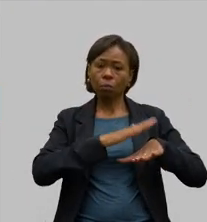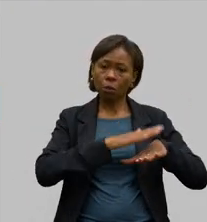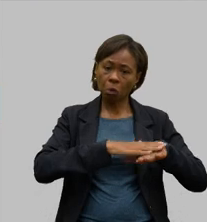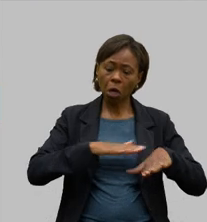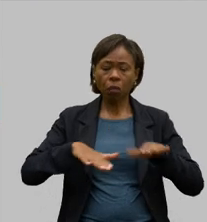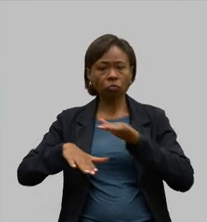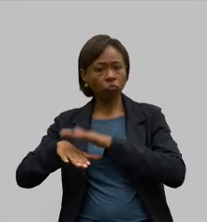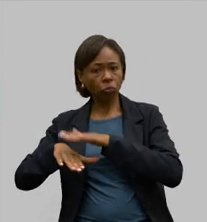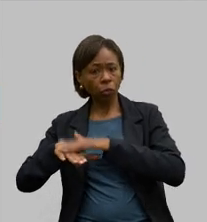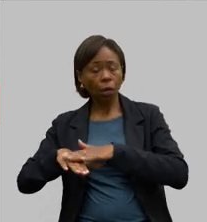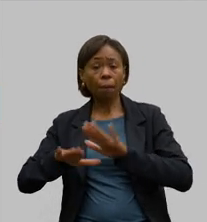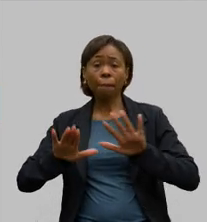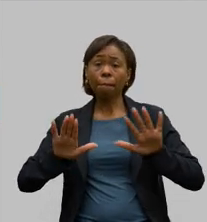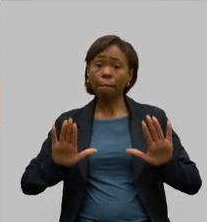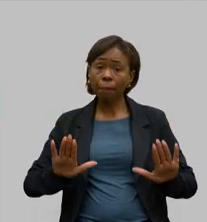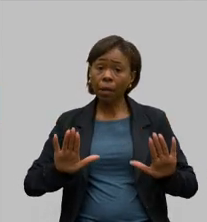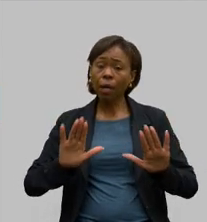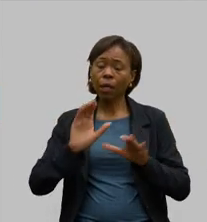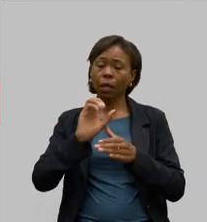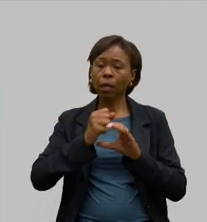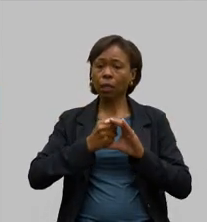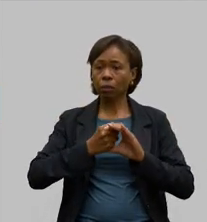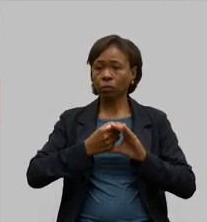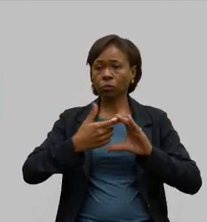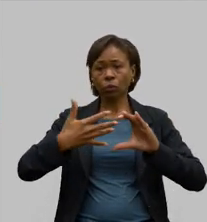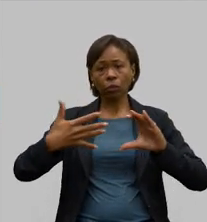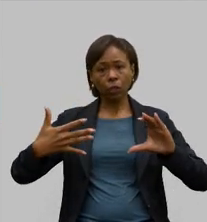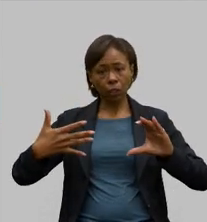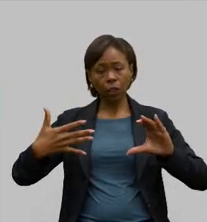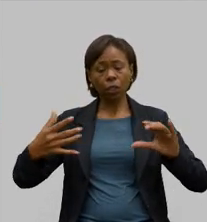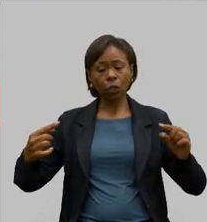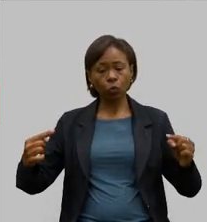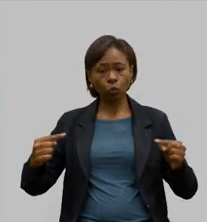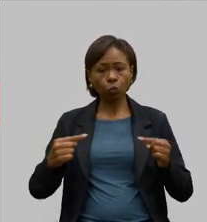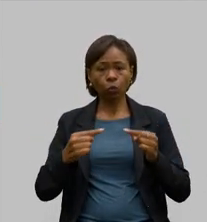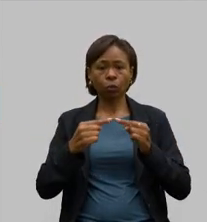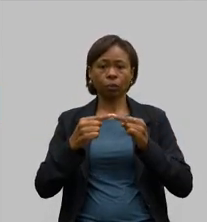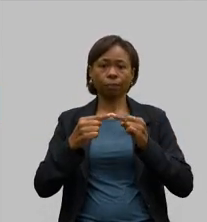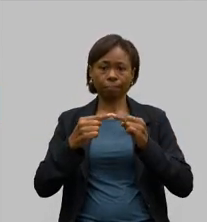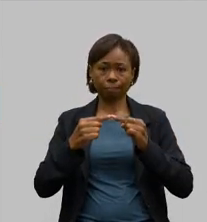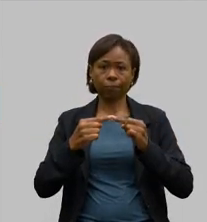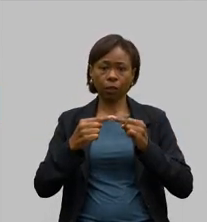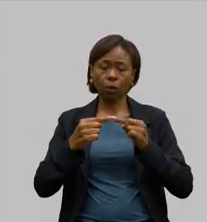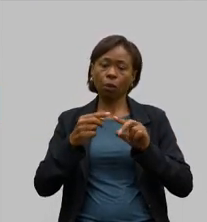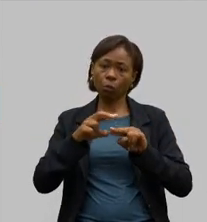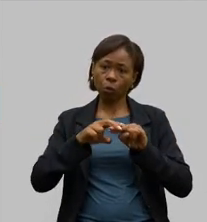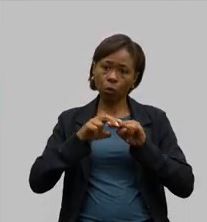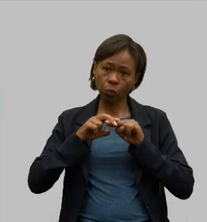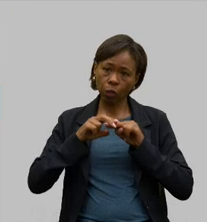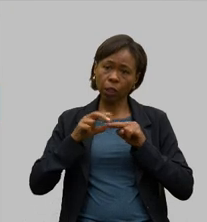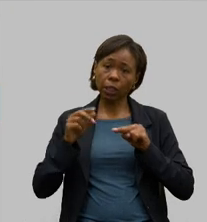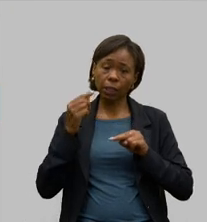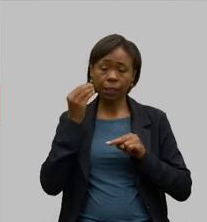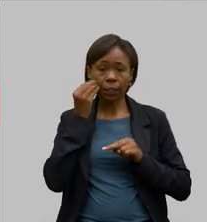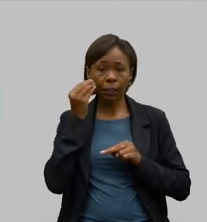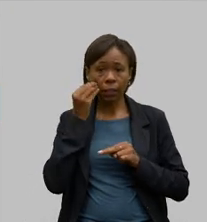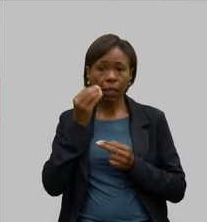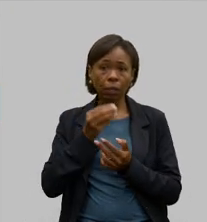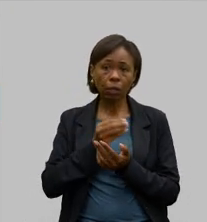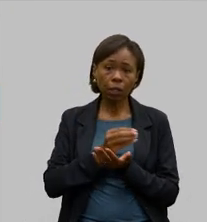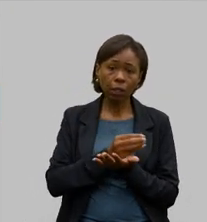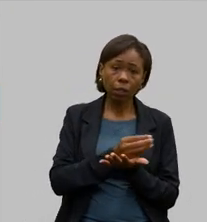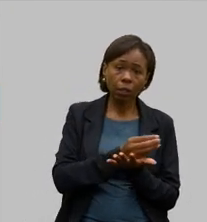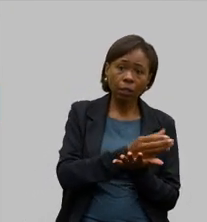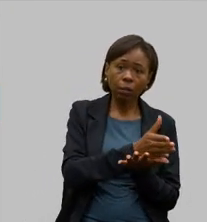eh características eh comuns que a gente tem buscado a transversalidade e que também vem muito em função